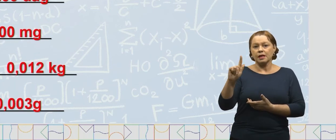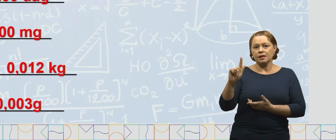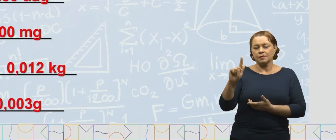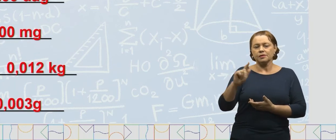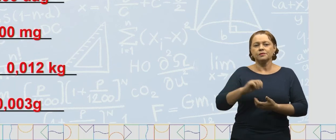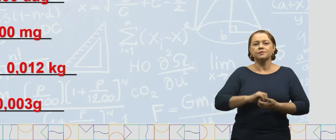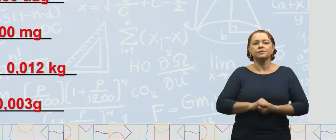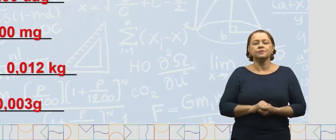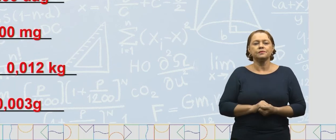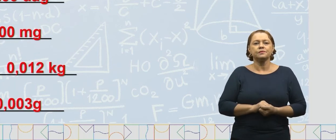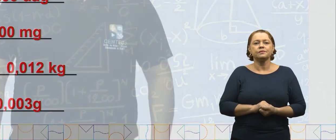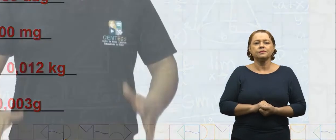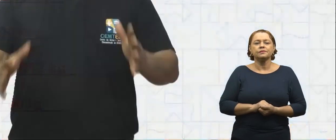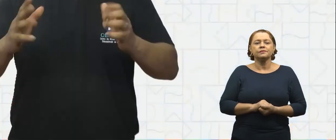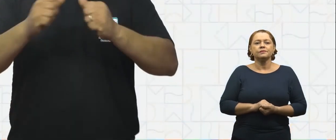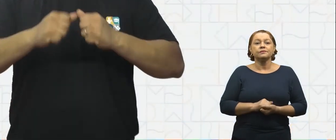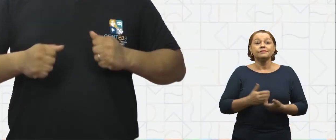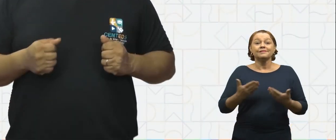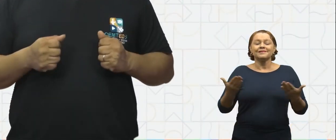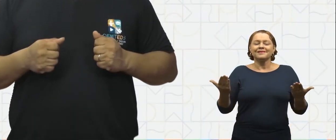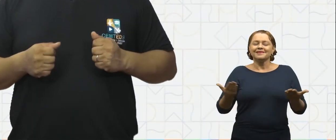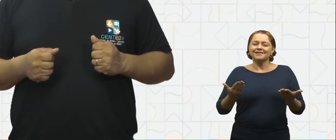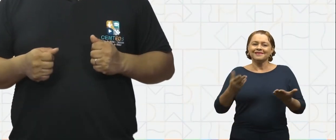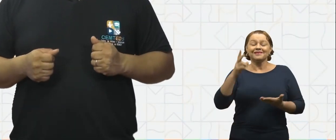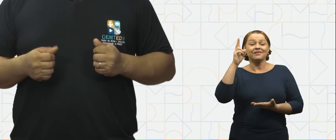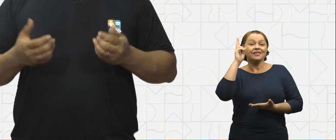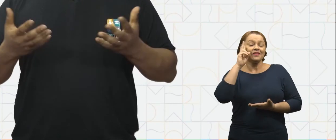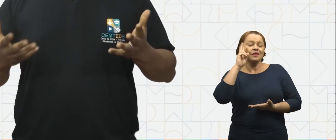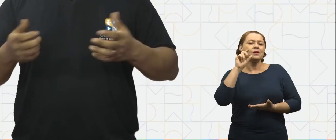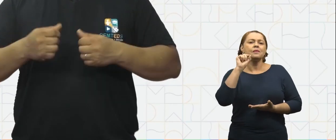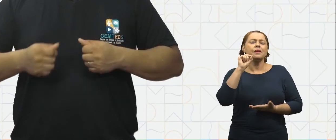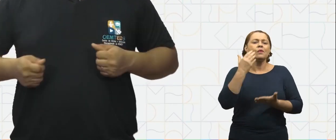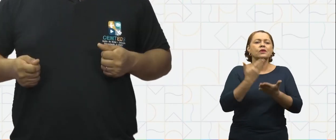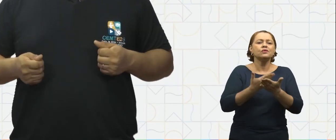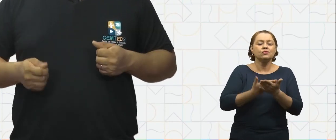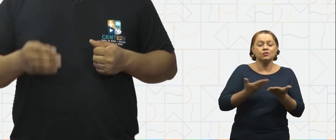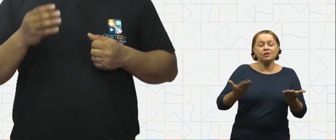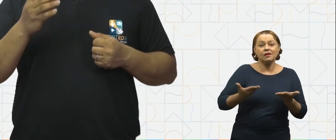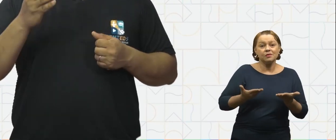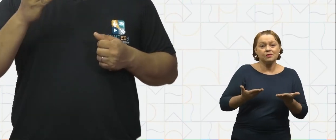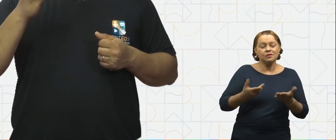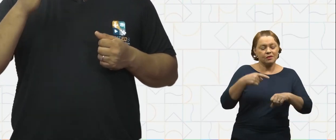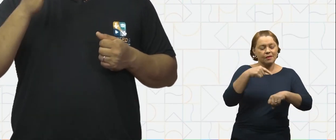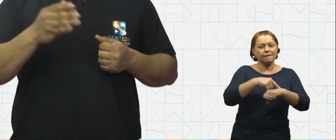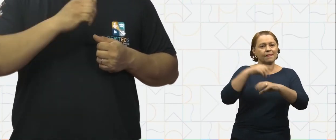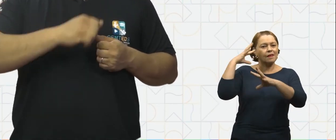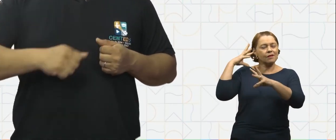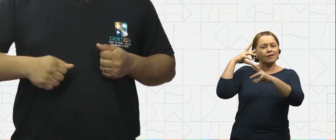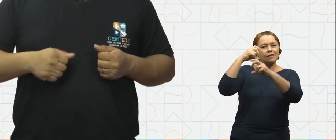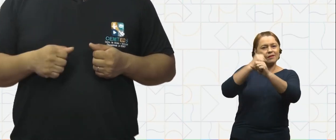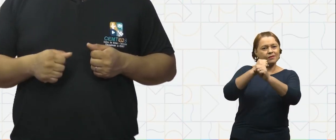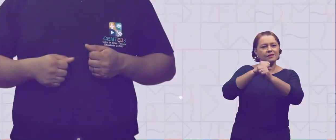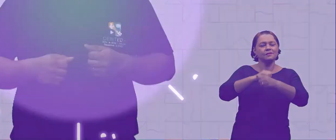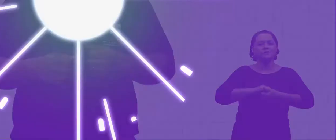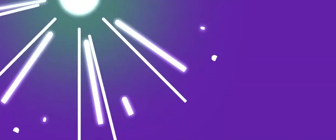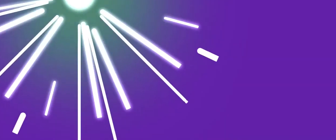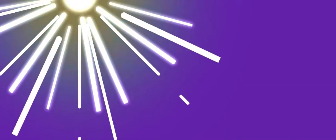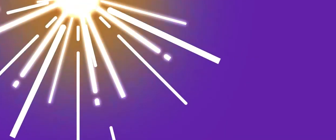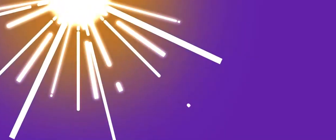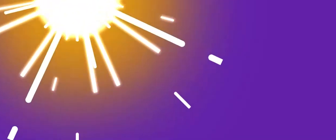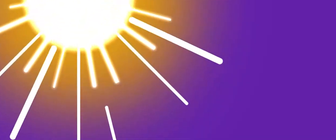0,003 gramas. Agora vamos lembrar um pouco do que vimos na aula de hoje. Chegou a hora da revisão.